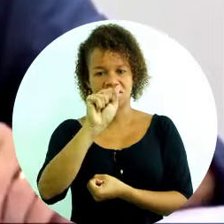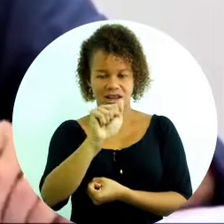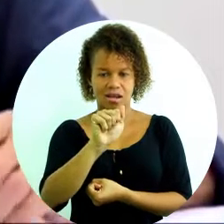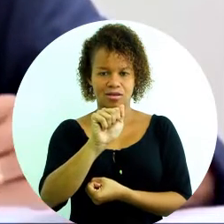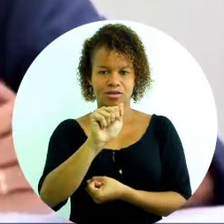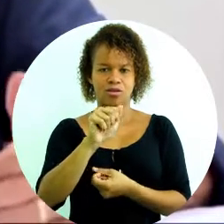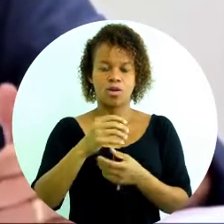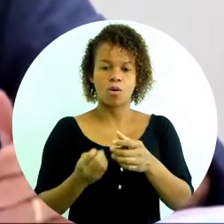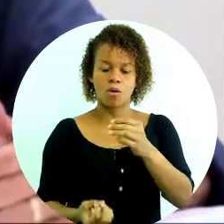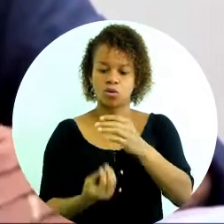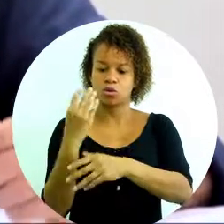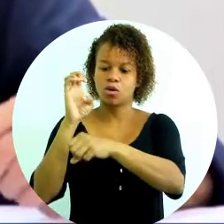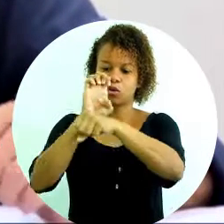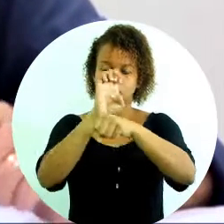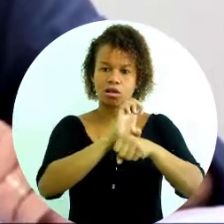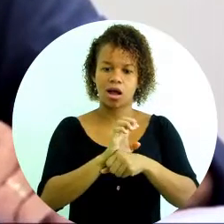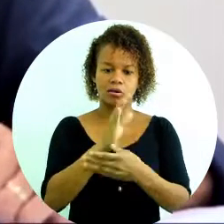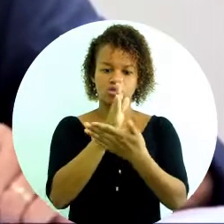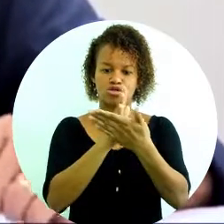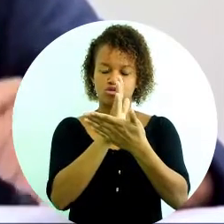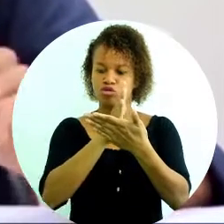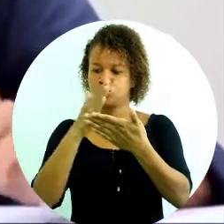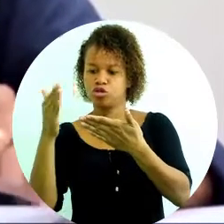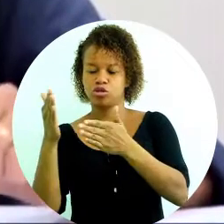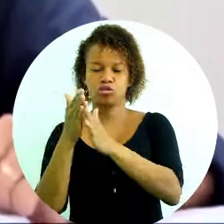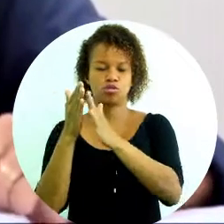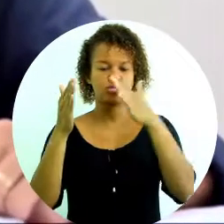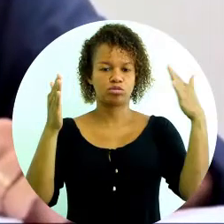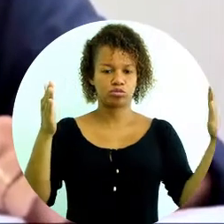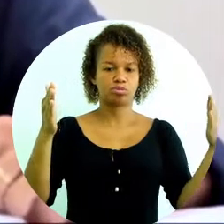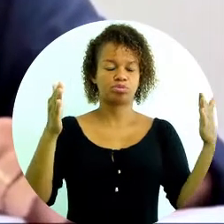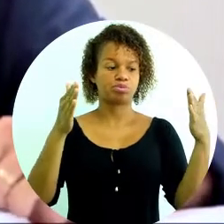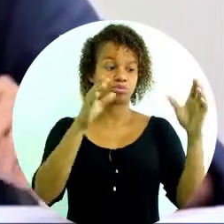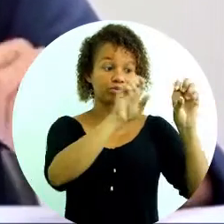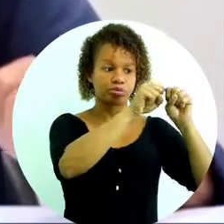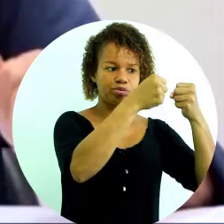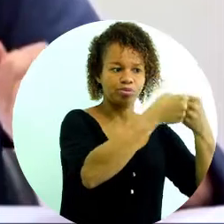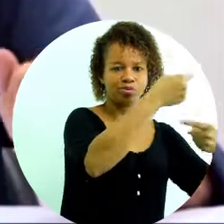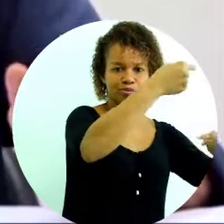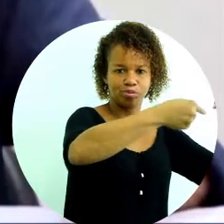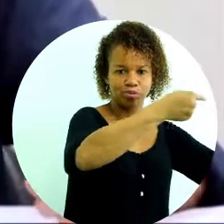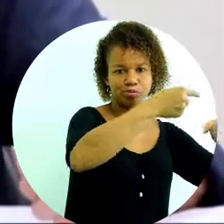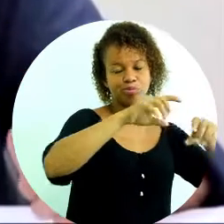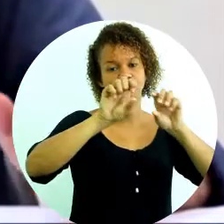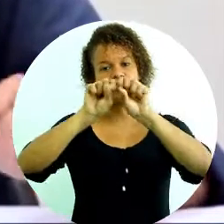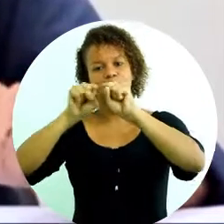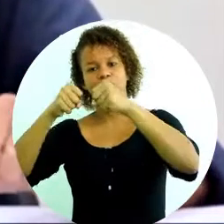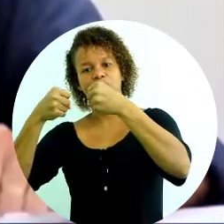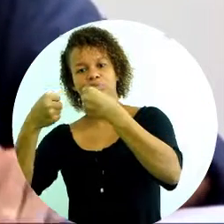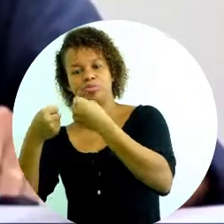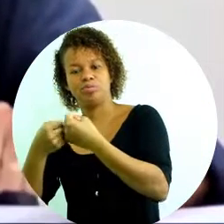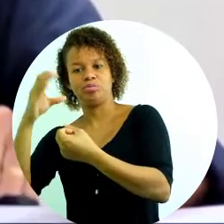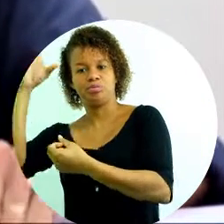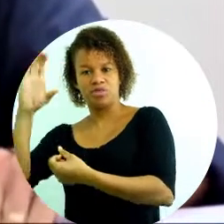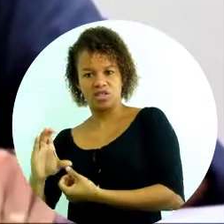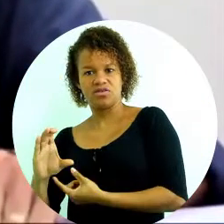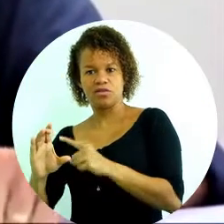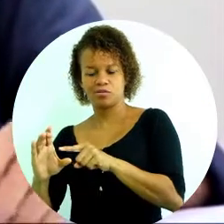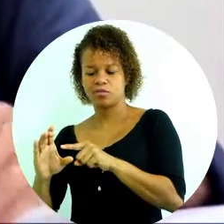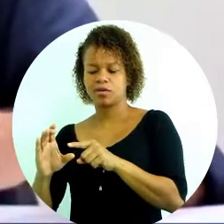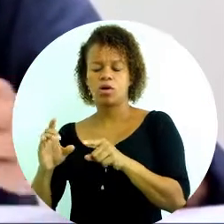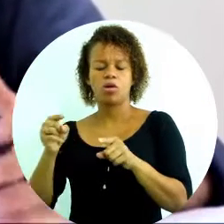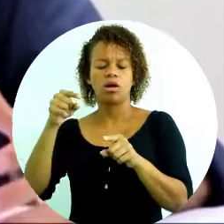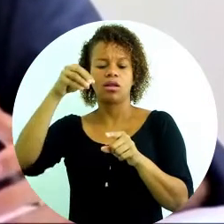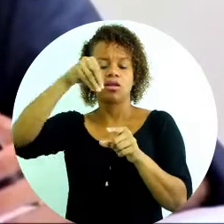sociedade burguesa constrói o Estado dividido em duas esferas, a sociedade política e a sociedade